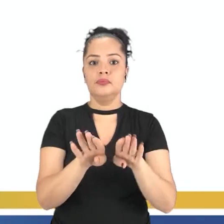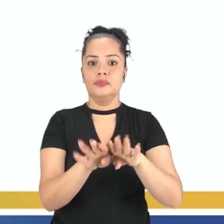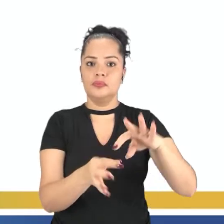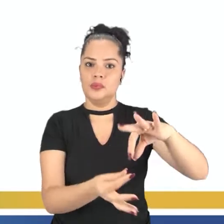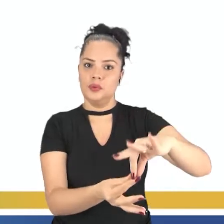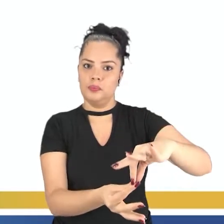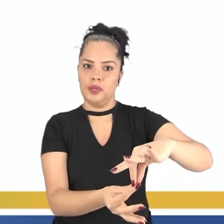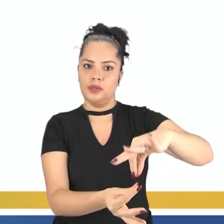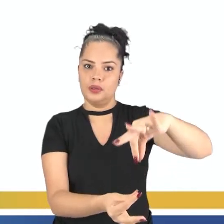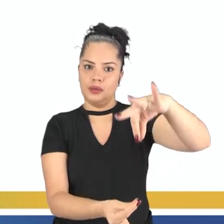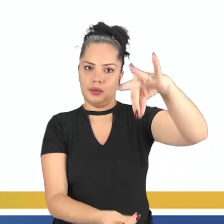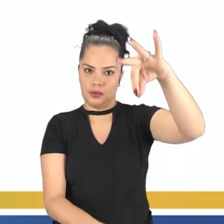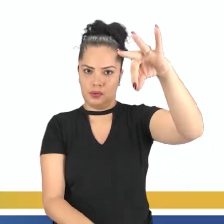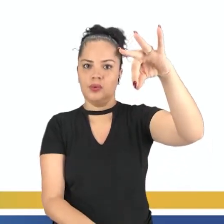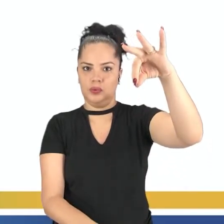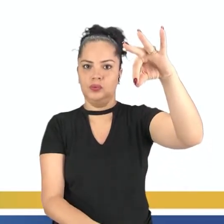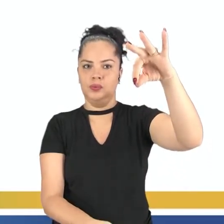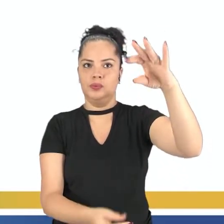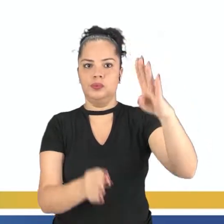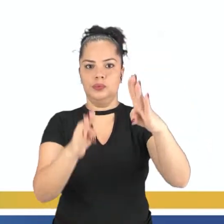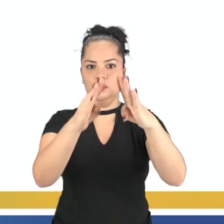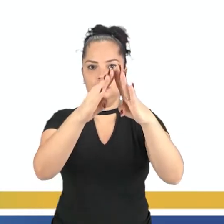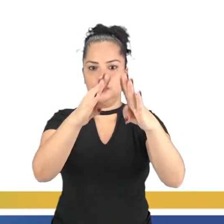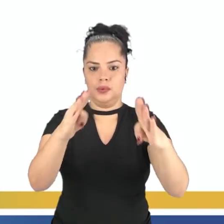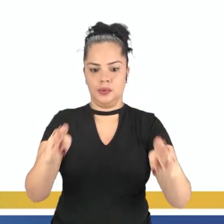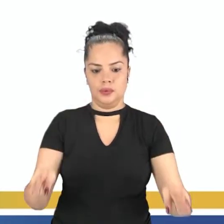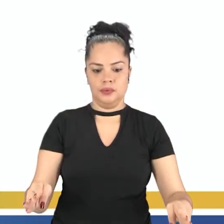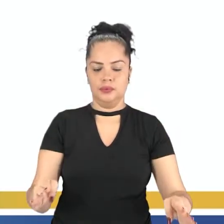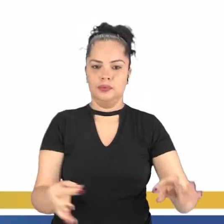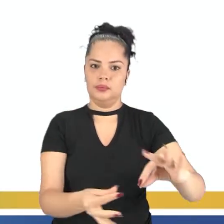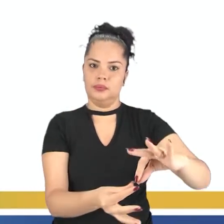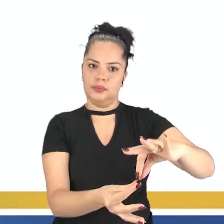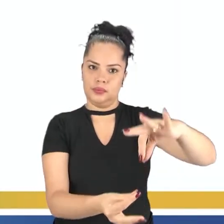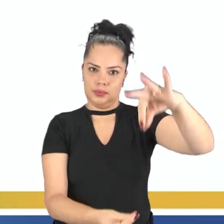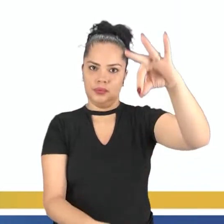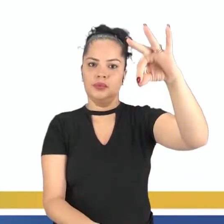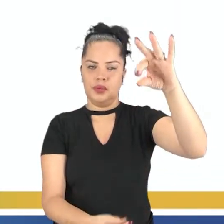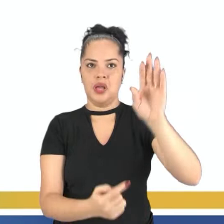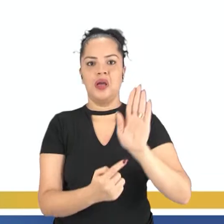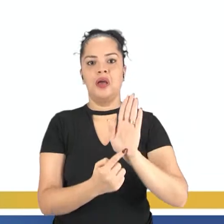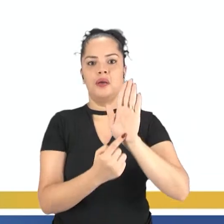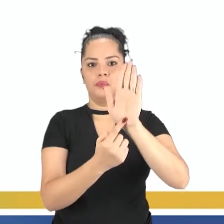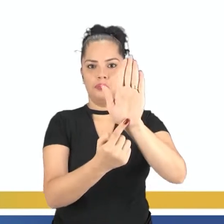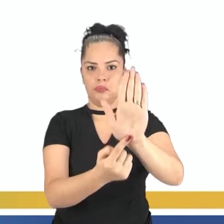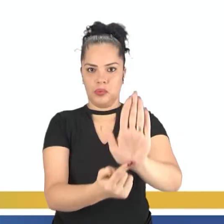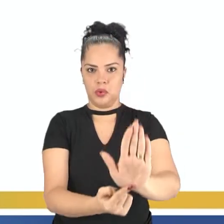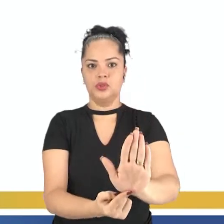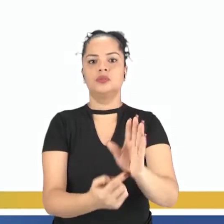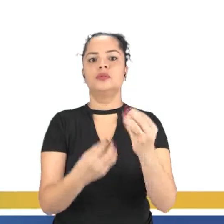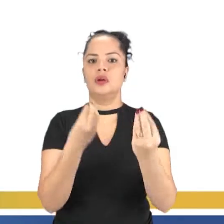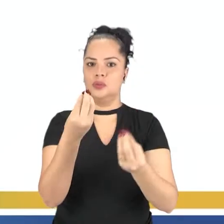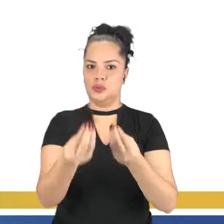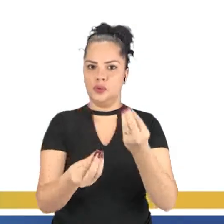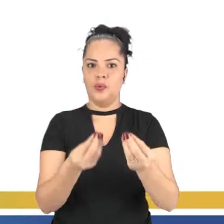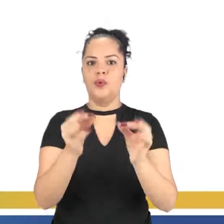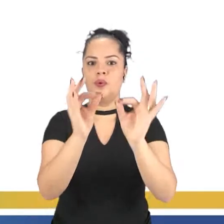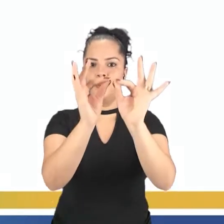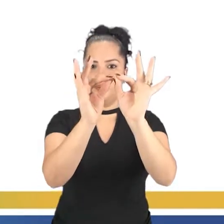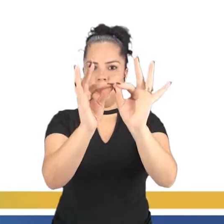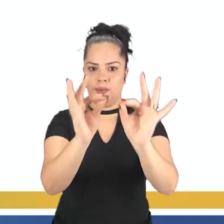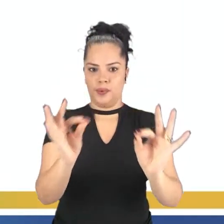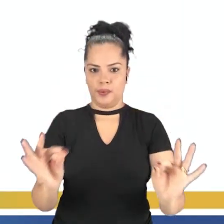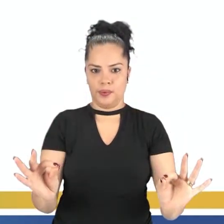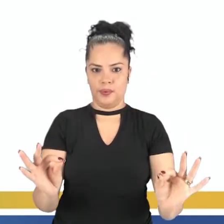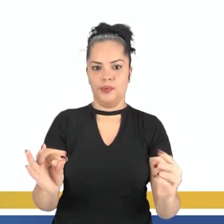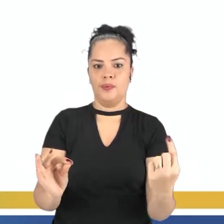a distância do vértice à base. Então essa carinha aí, gente, é o formato clássico de um cone. E exemplos não